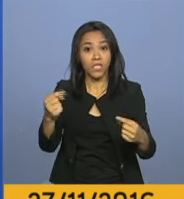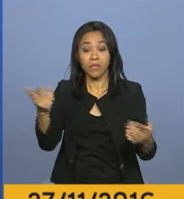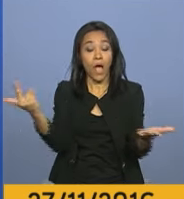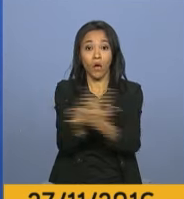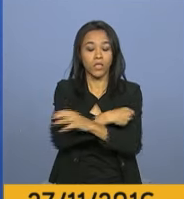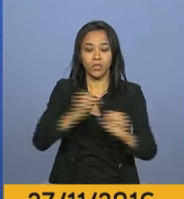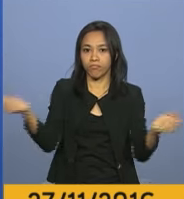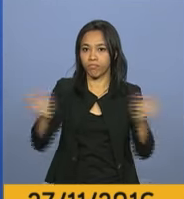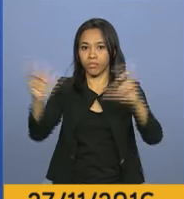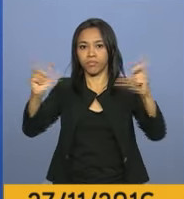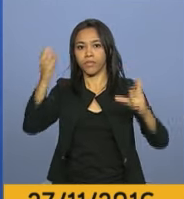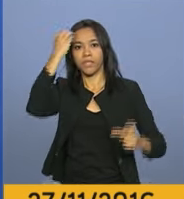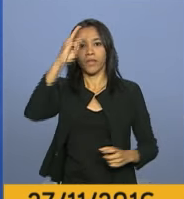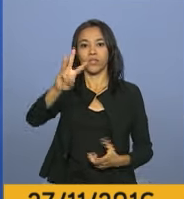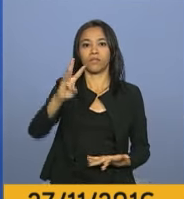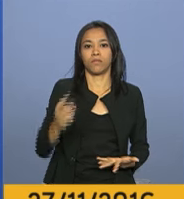3 dias.